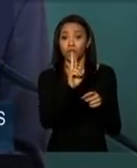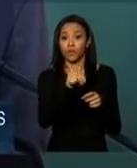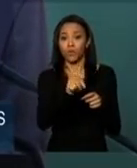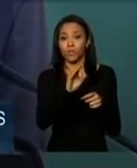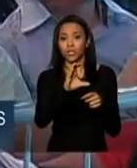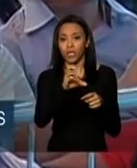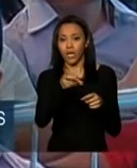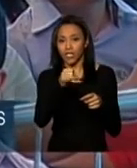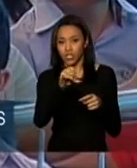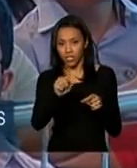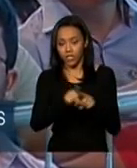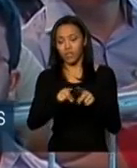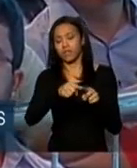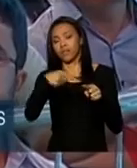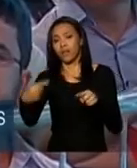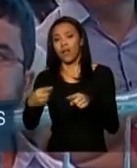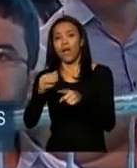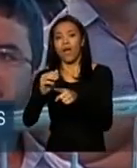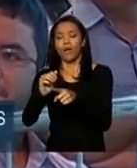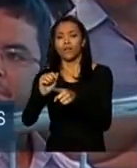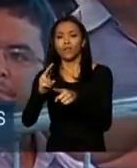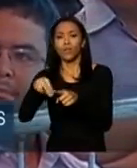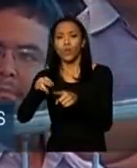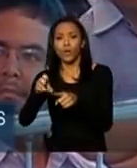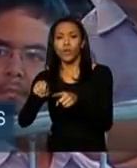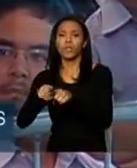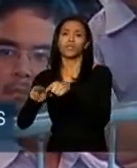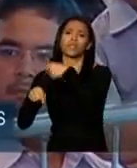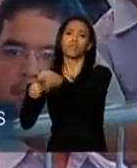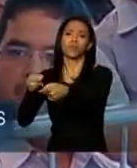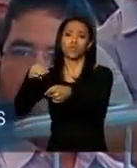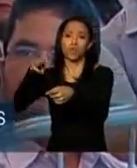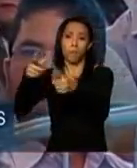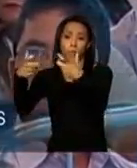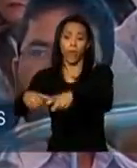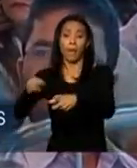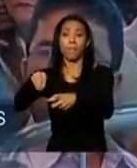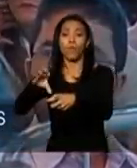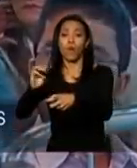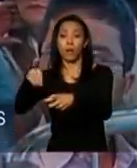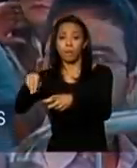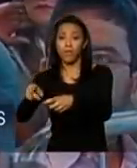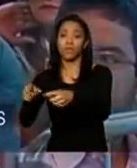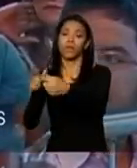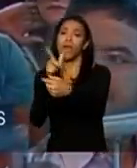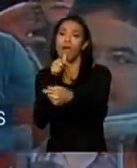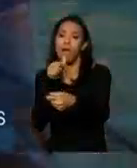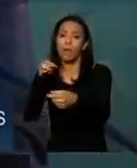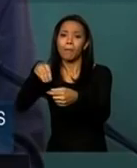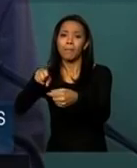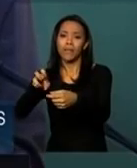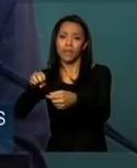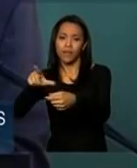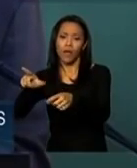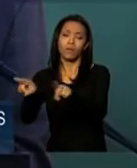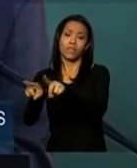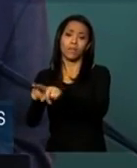Noronha, Jerumenha, atendendo os bairros de Mocambinho, Buenos Aires, Água Mineral e Santa